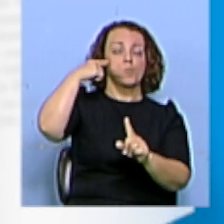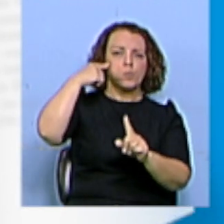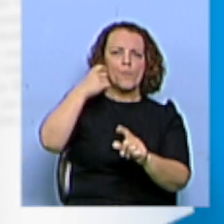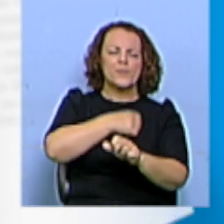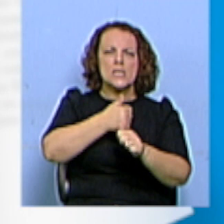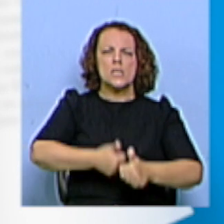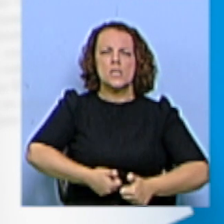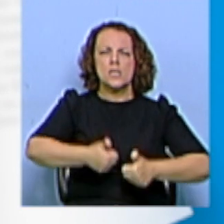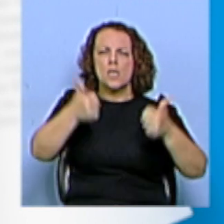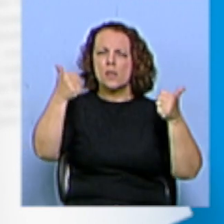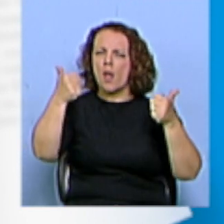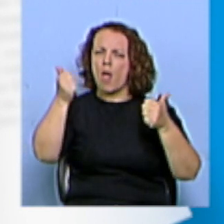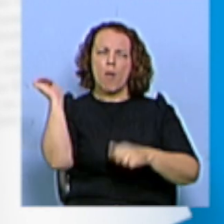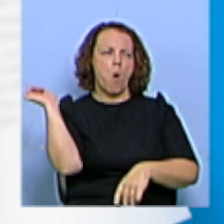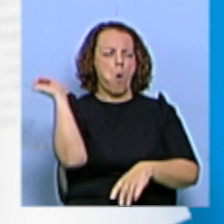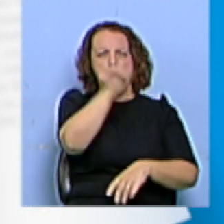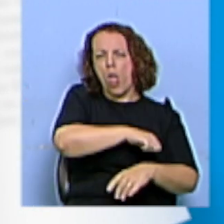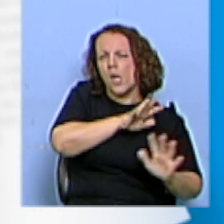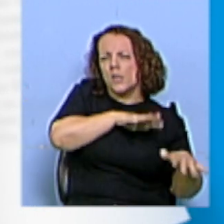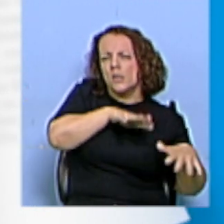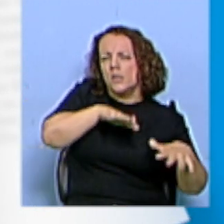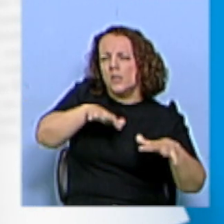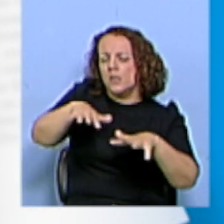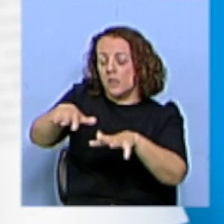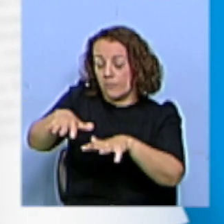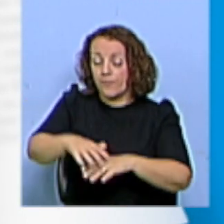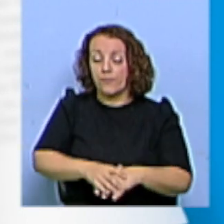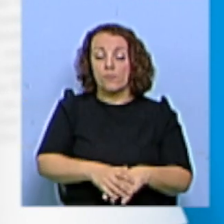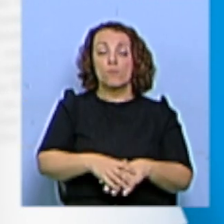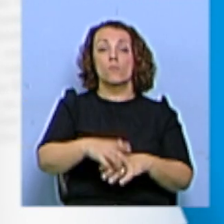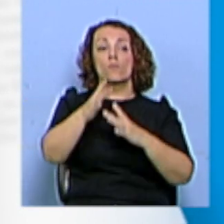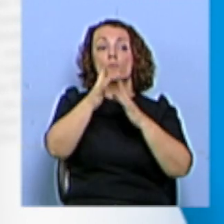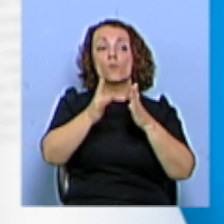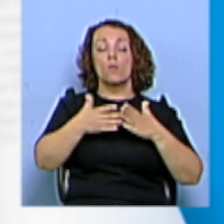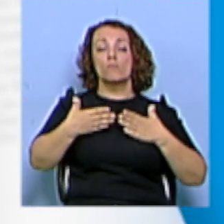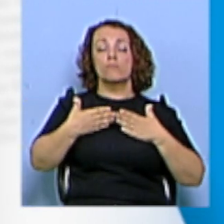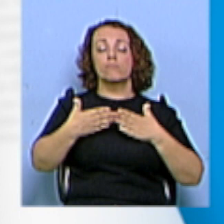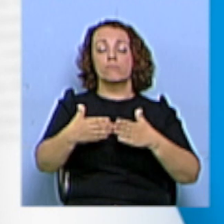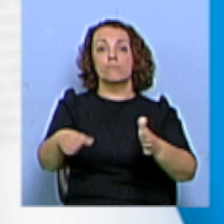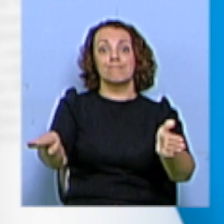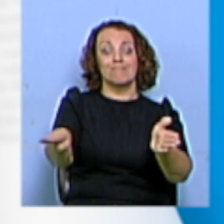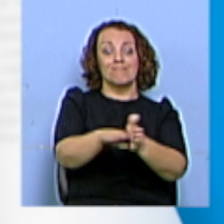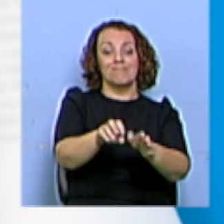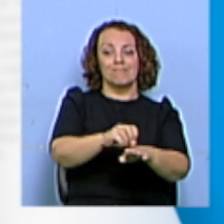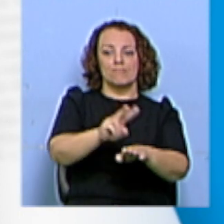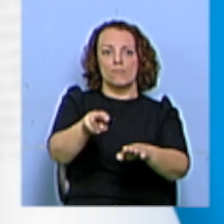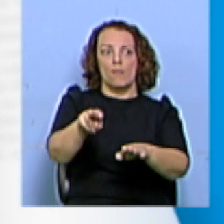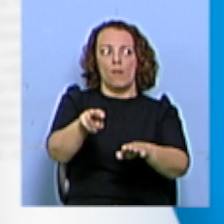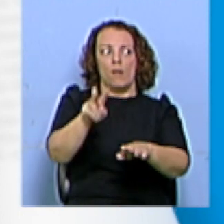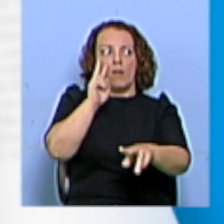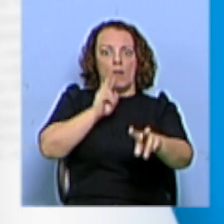cidades, seguiram-no por terra. Ao desembarcar, Jesus viu uma grande multidão e, cheio de